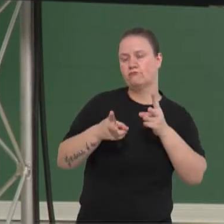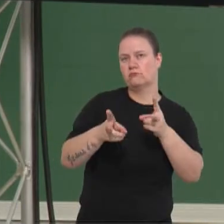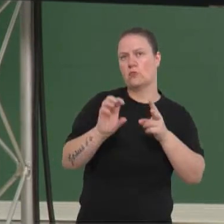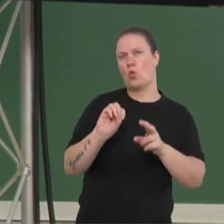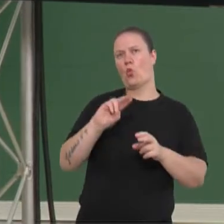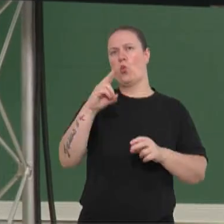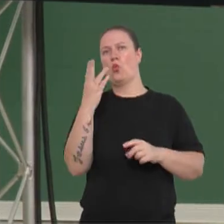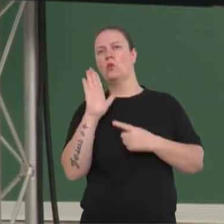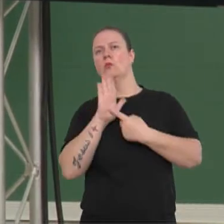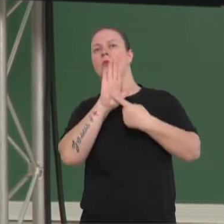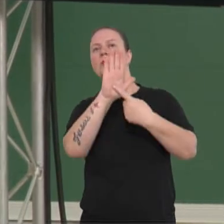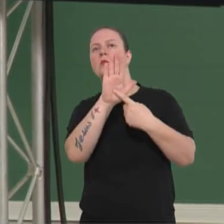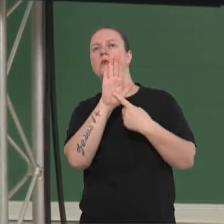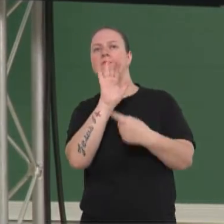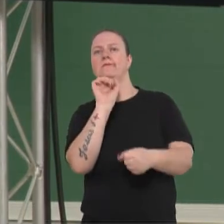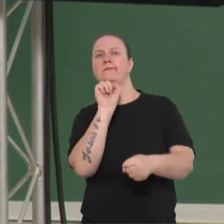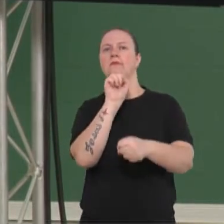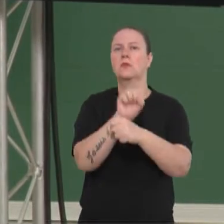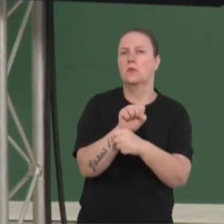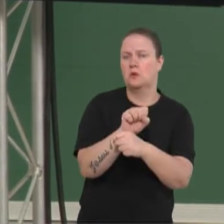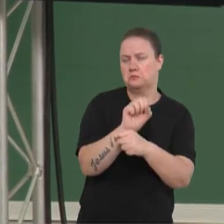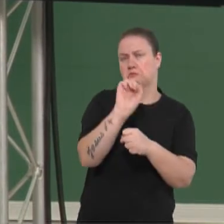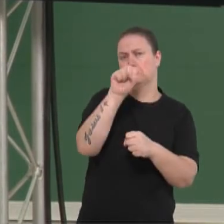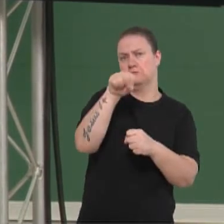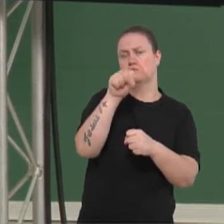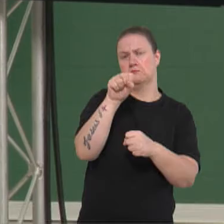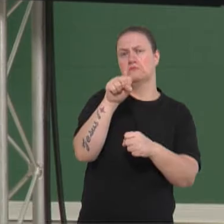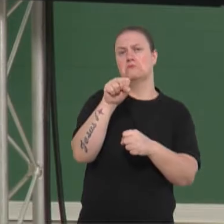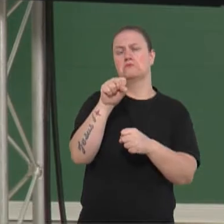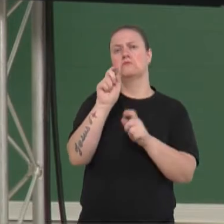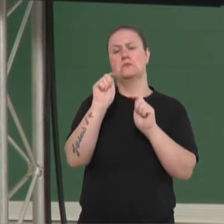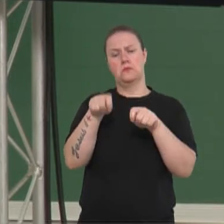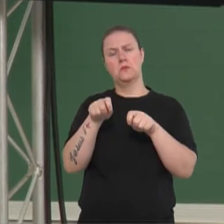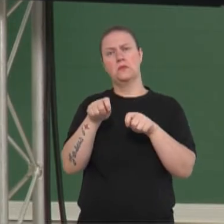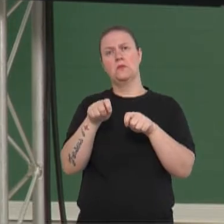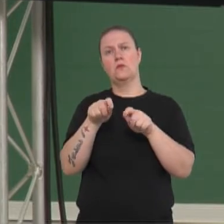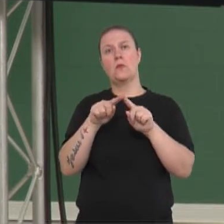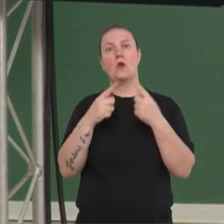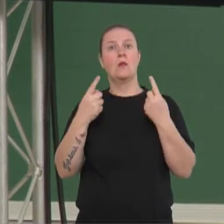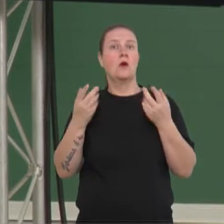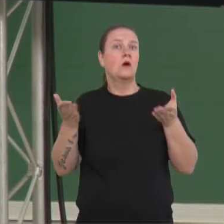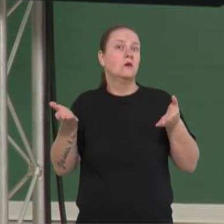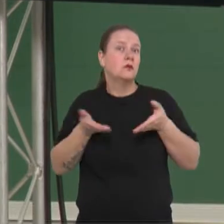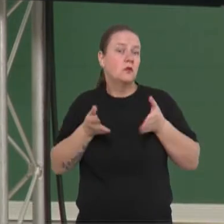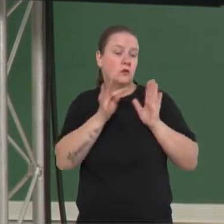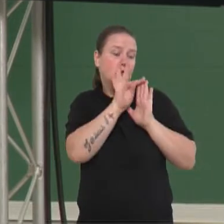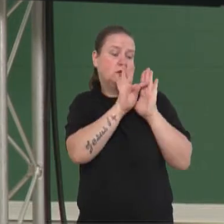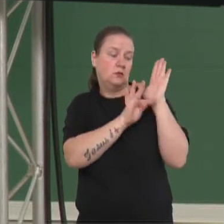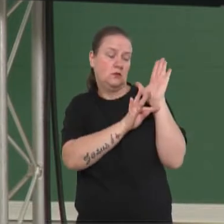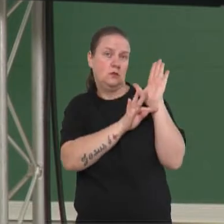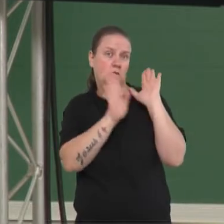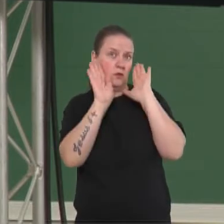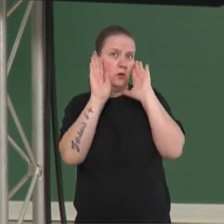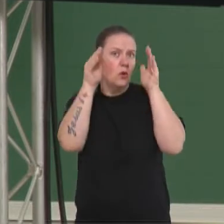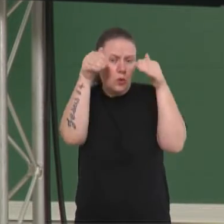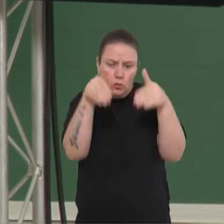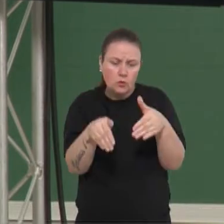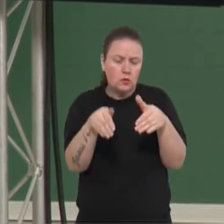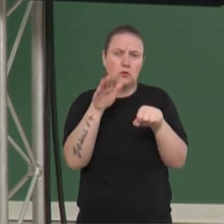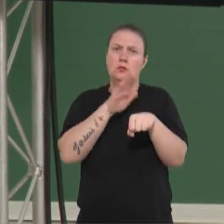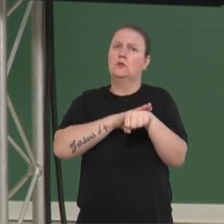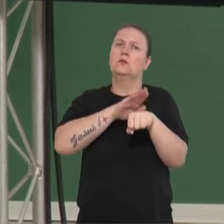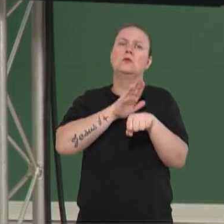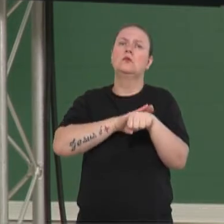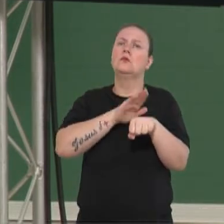para indicar essa suspensão quando estamos falando, mas neste caso foi especificamente aquele momento